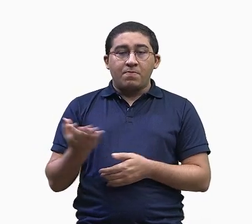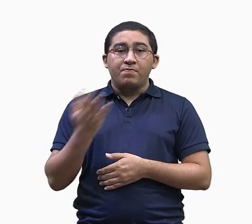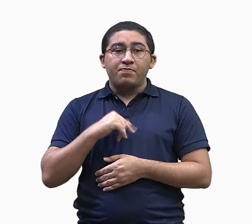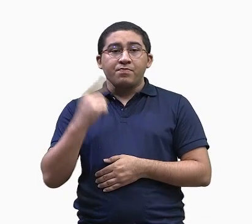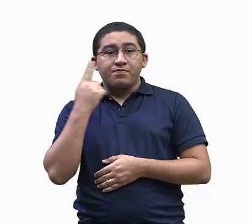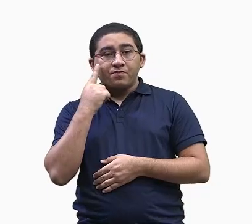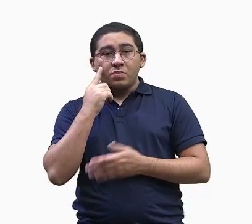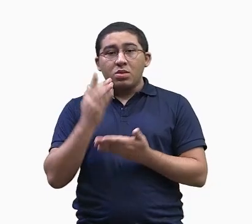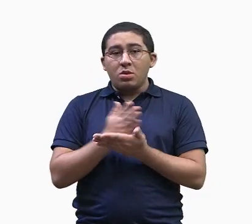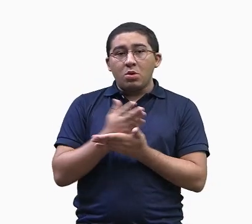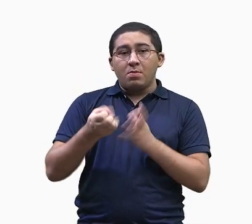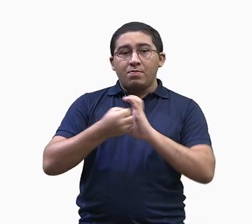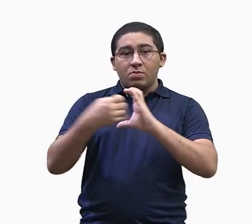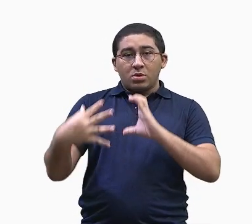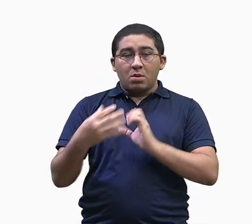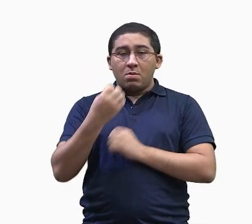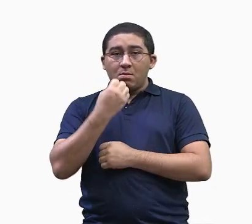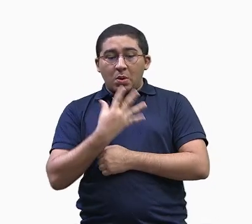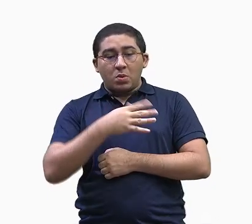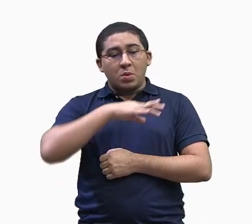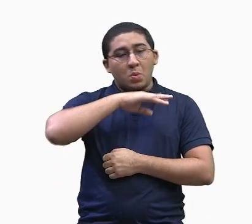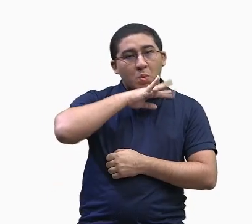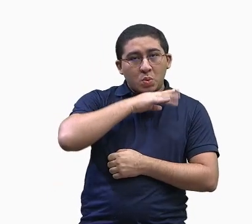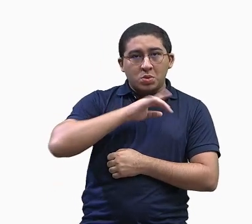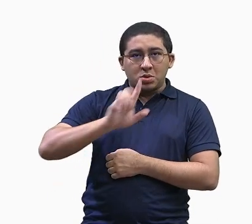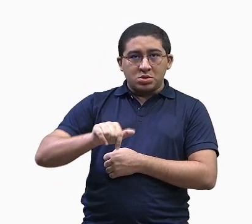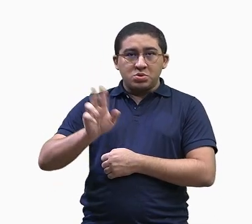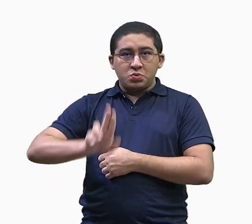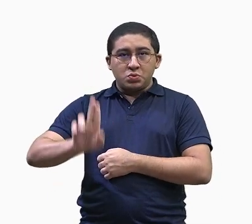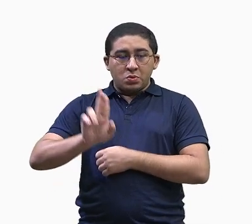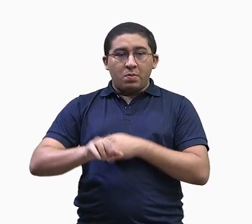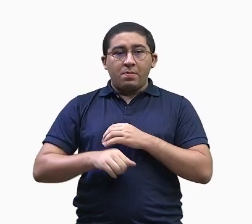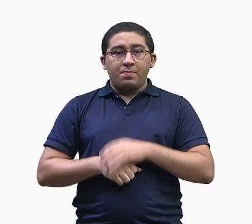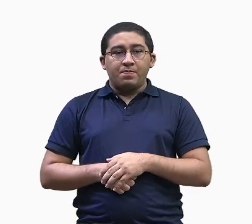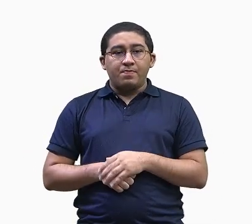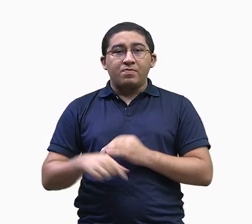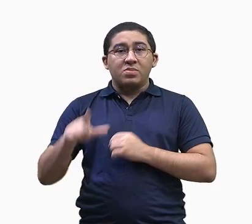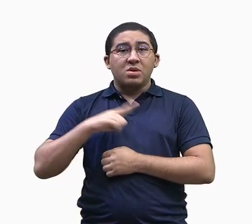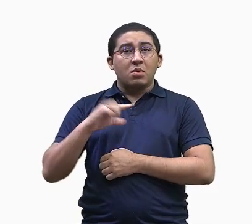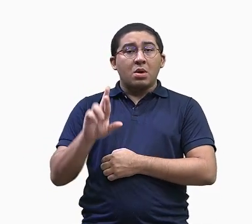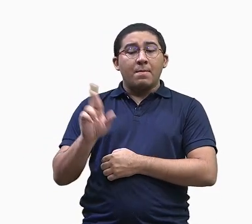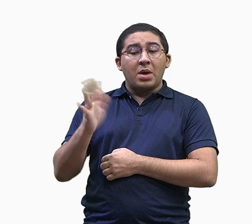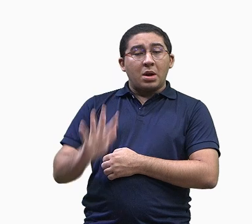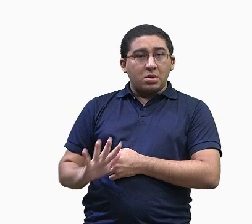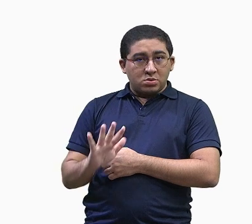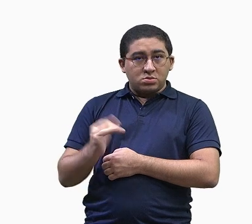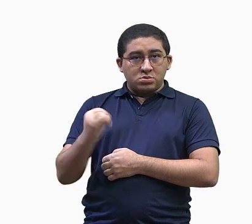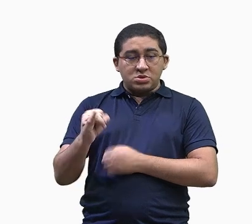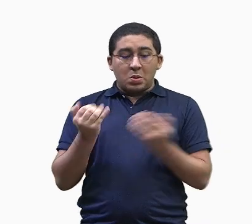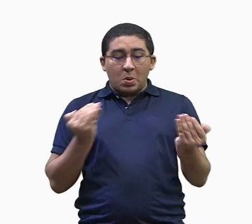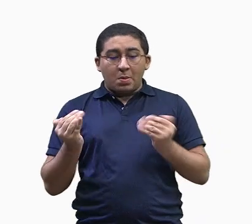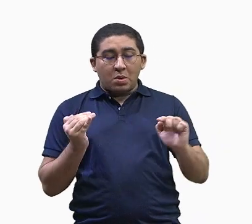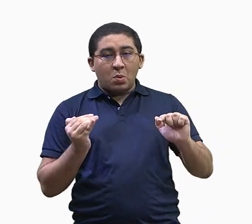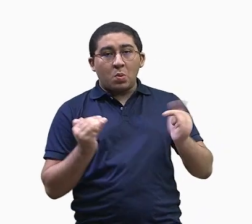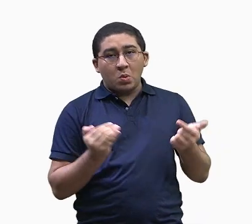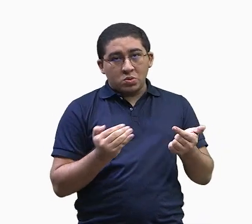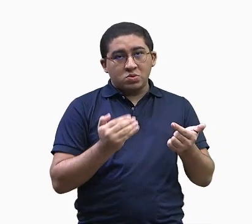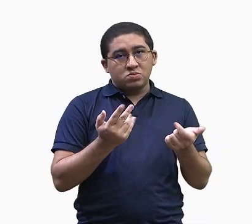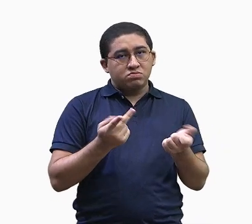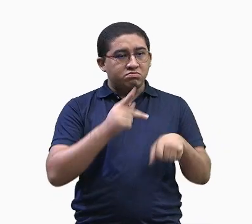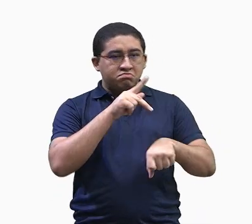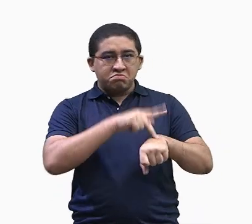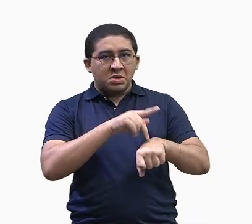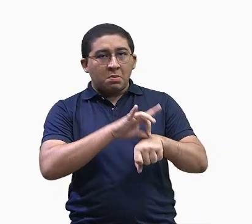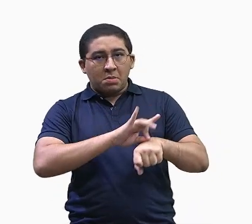desvantagens dessas fontes de energia não renováveis. Aí nós temos o baixo custo com relação ao carvão mineral, né, uma